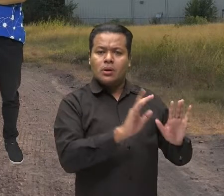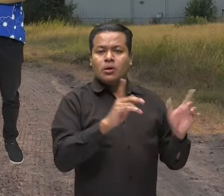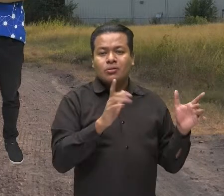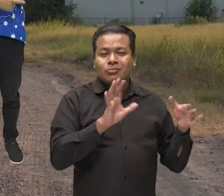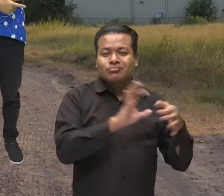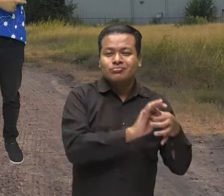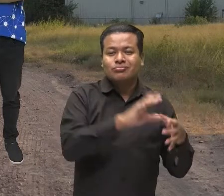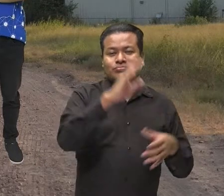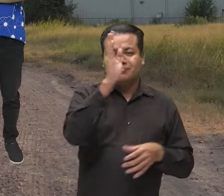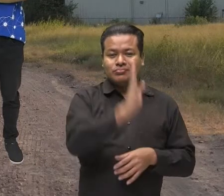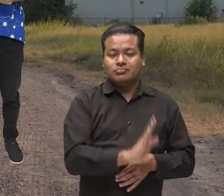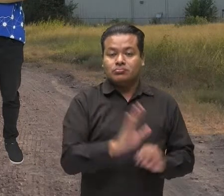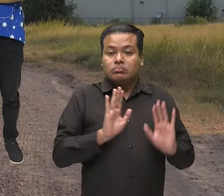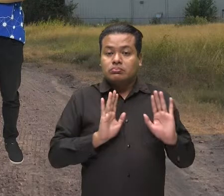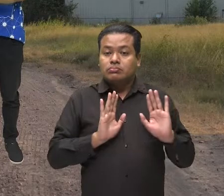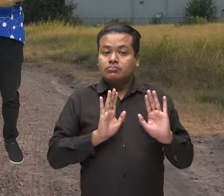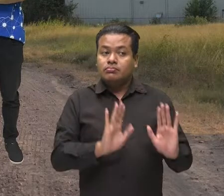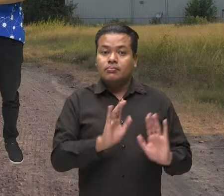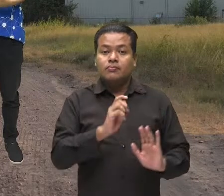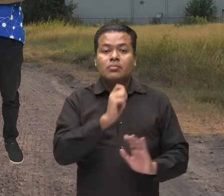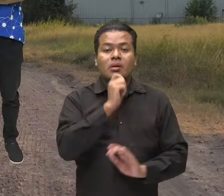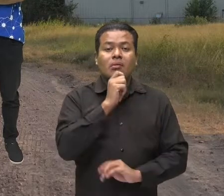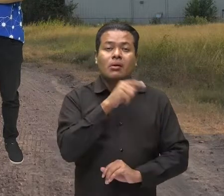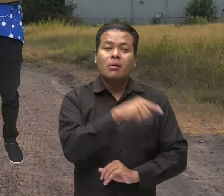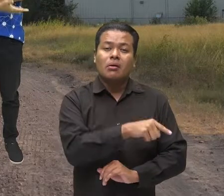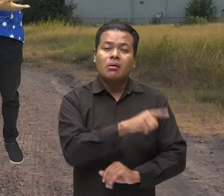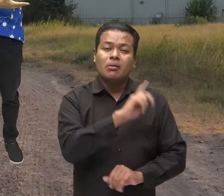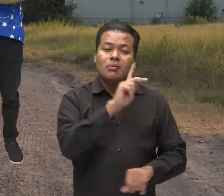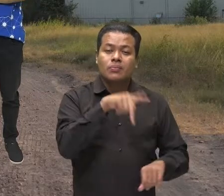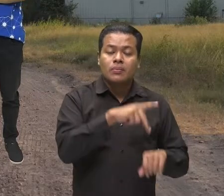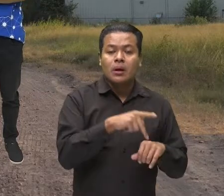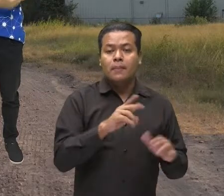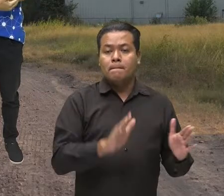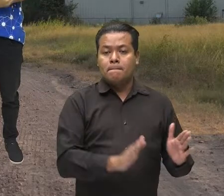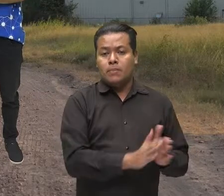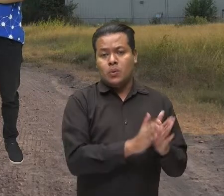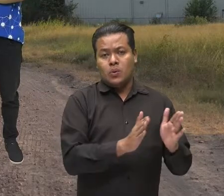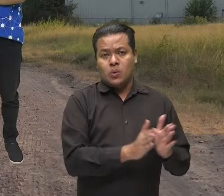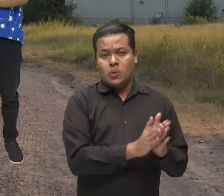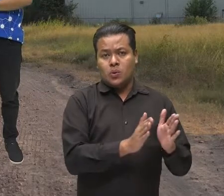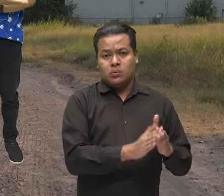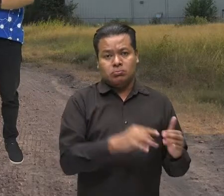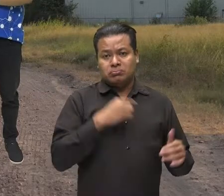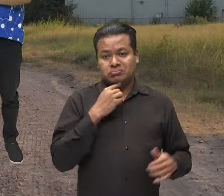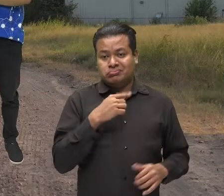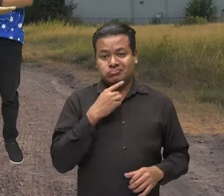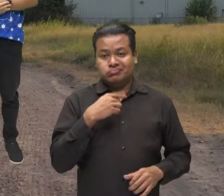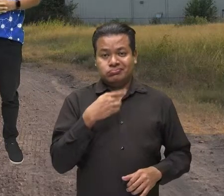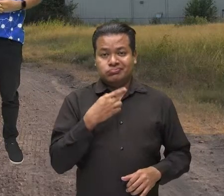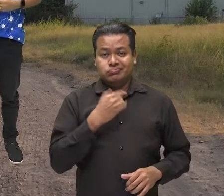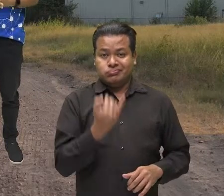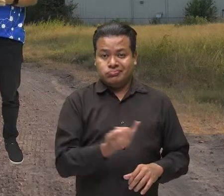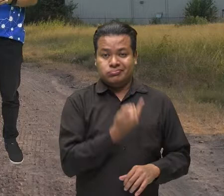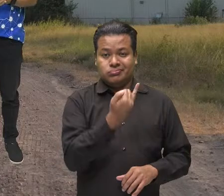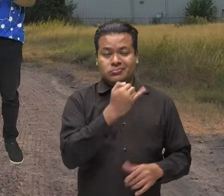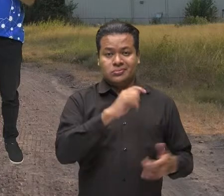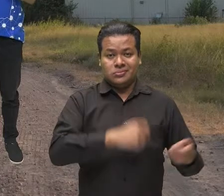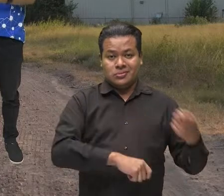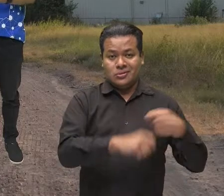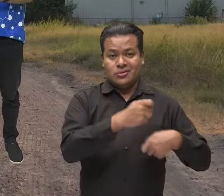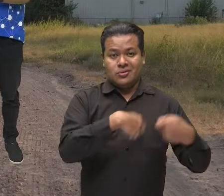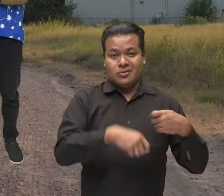né? Só que ainda é considerado um país pobre, né? Um país que não tem aquela relevância econômica e